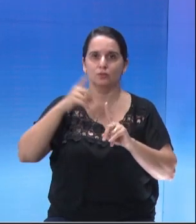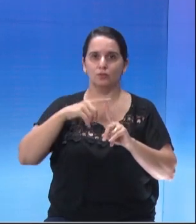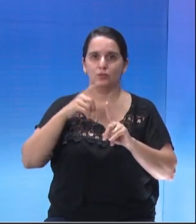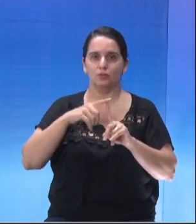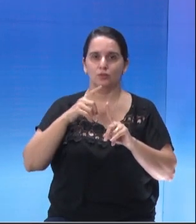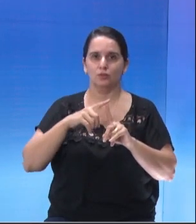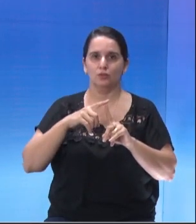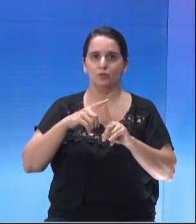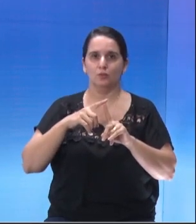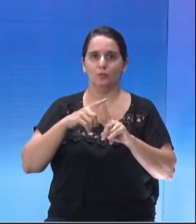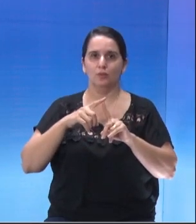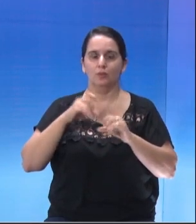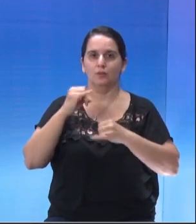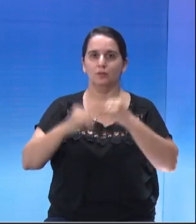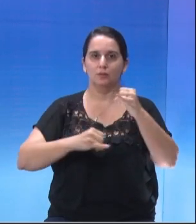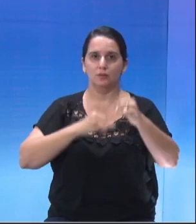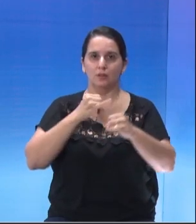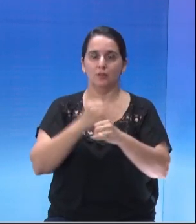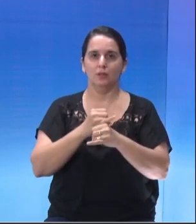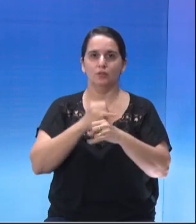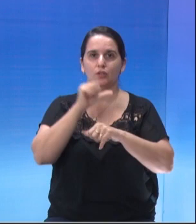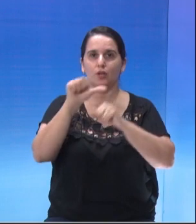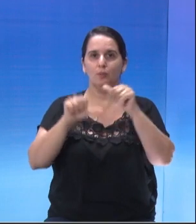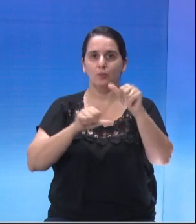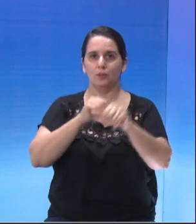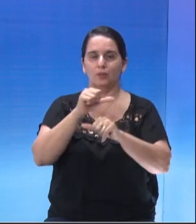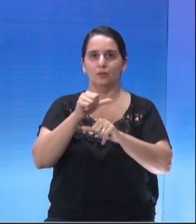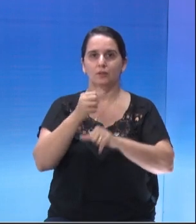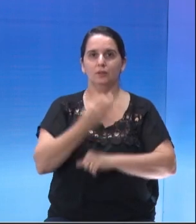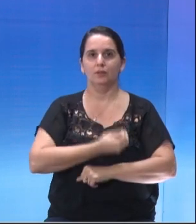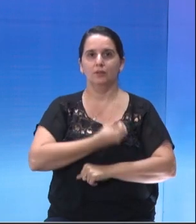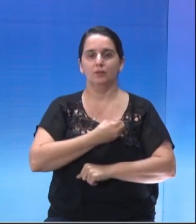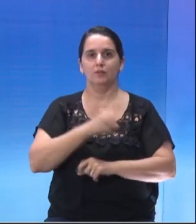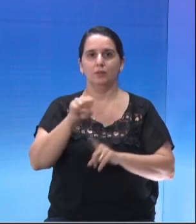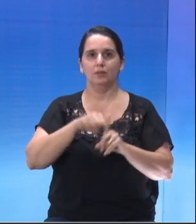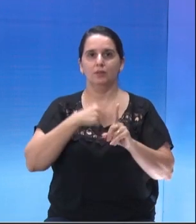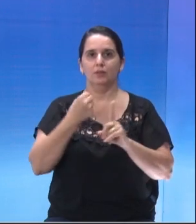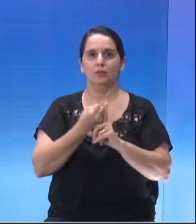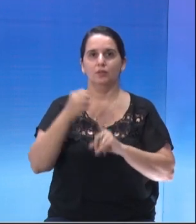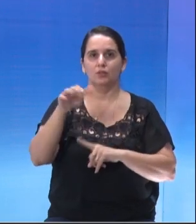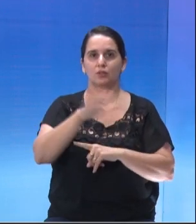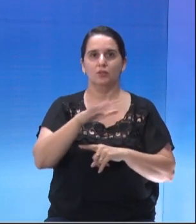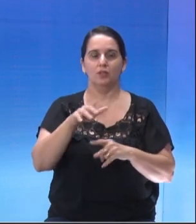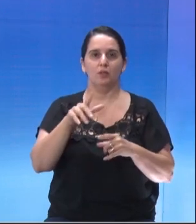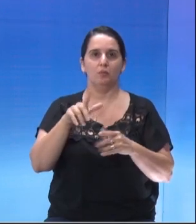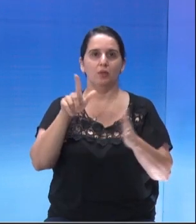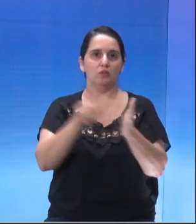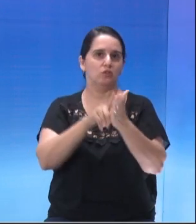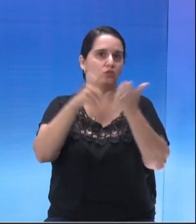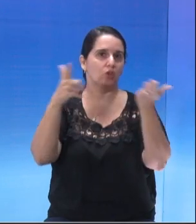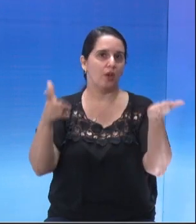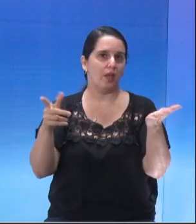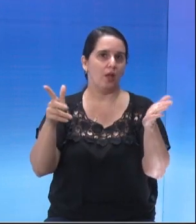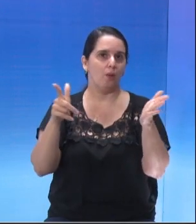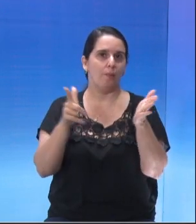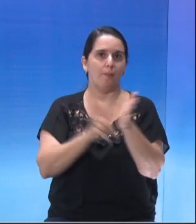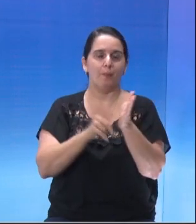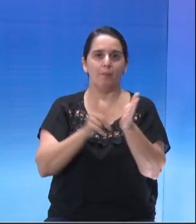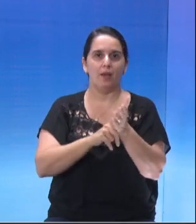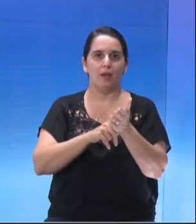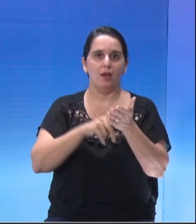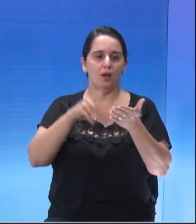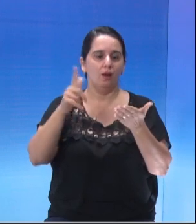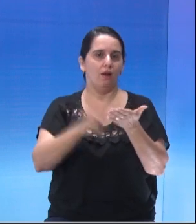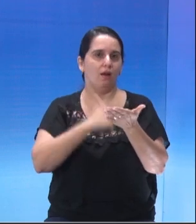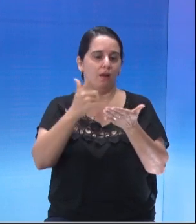dia a dia e traz um impacto muito grande para a nossa vida social. Hoje a gente quase não pega um jornal, uma revista escrita, né, no papel. Nós estamos, então,